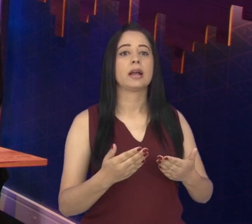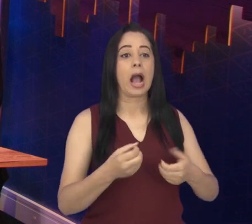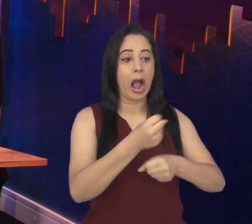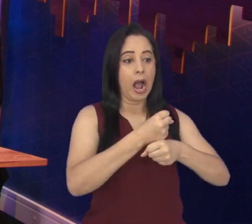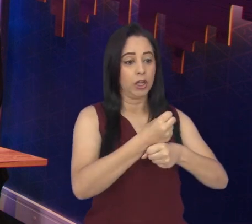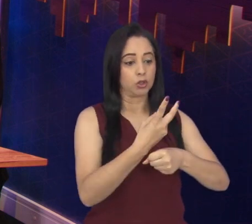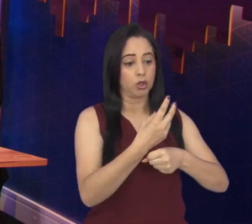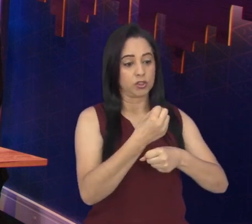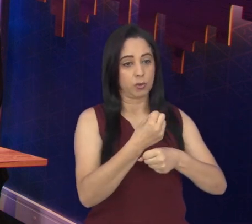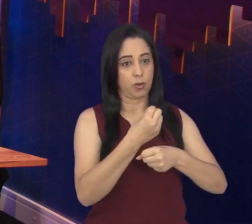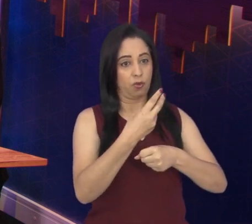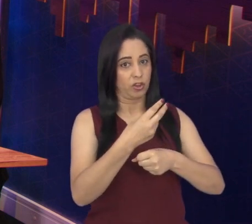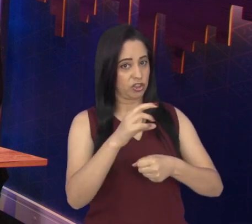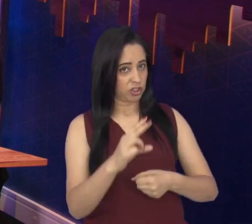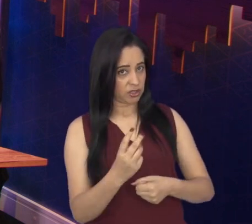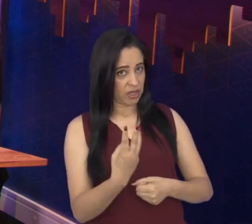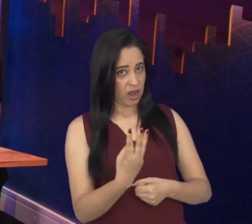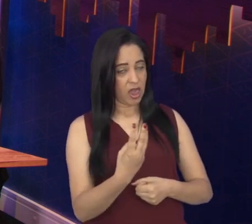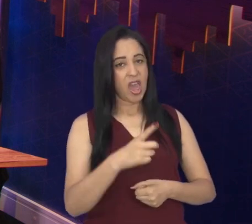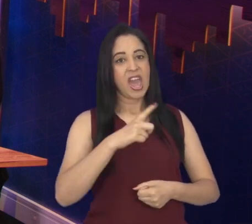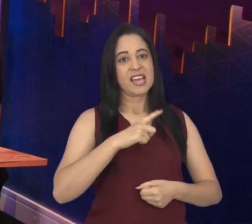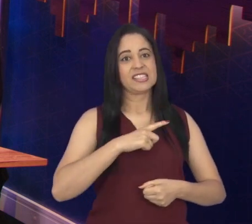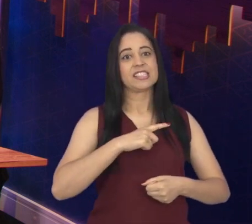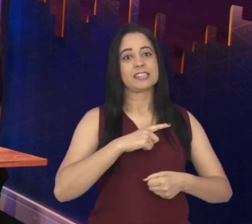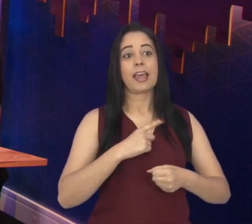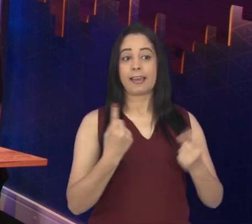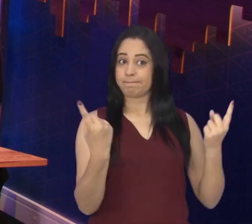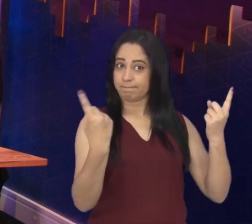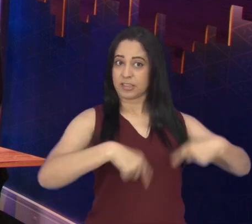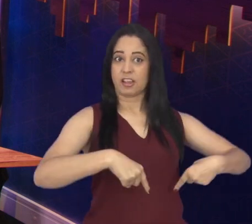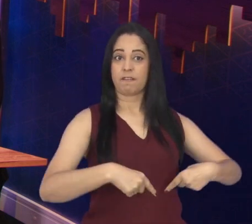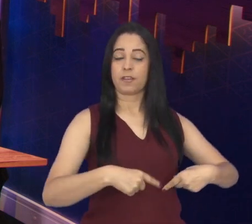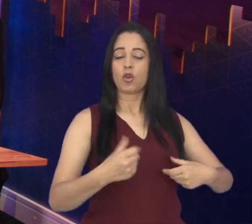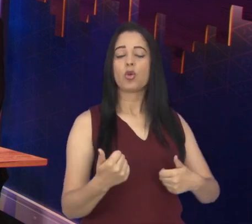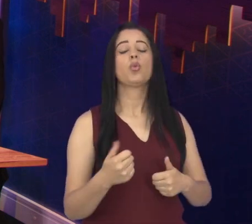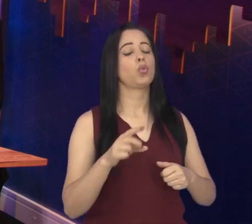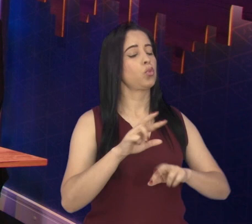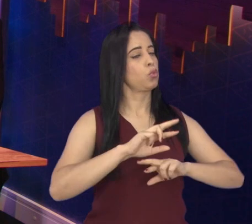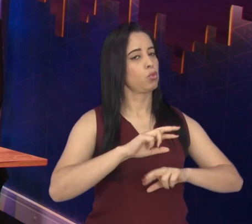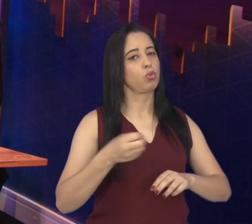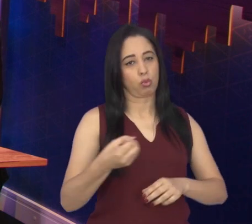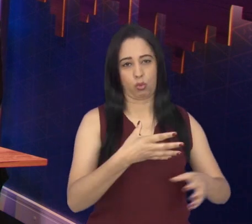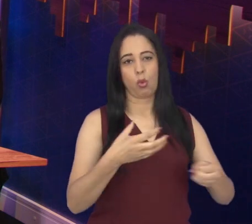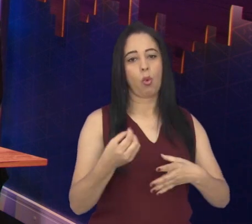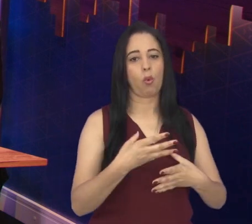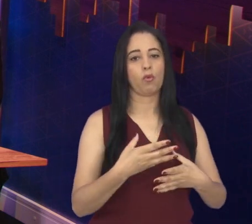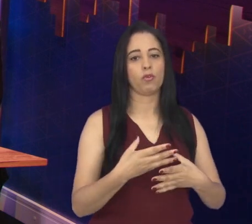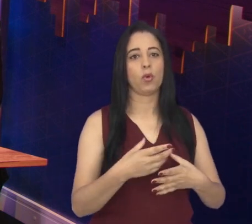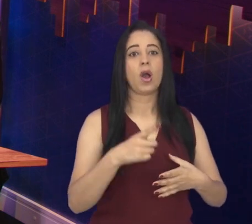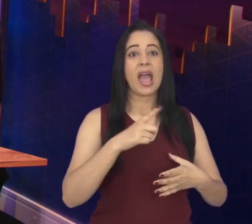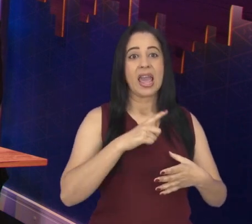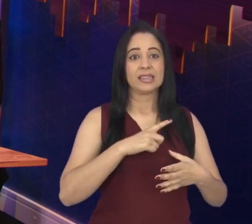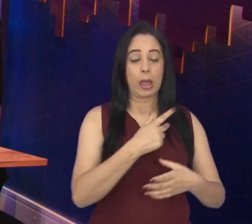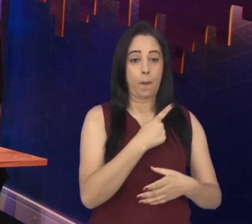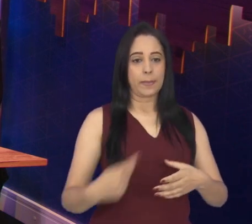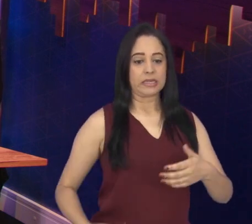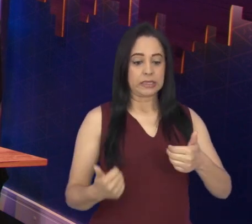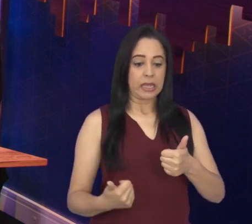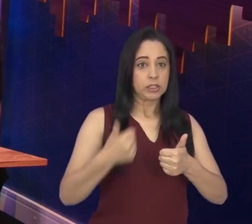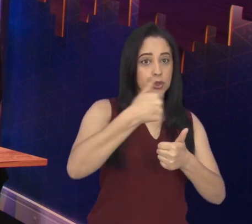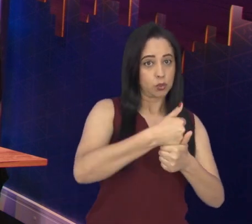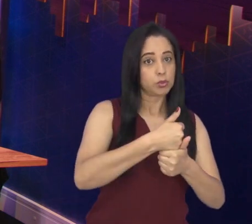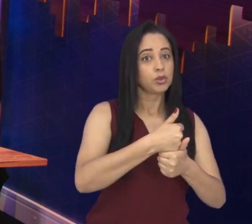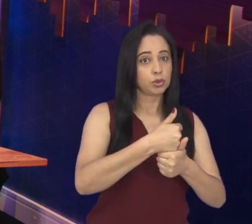gente vai ter, então, novos desafios, né? Nessa transição de cargos, né, de pessoas na liderança, a gente sempre tem